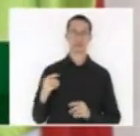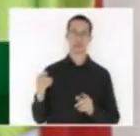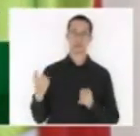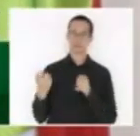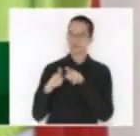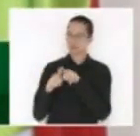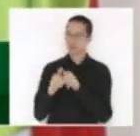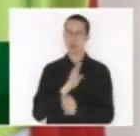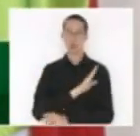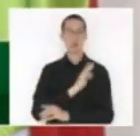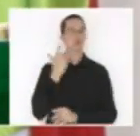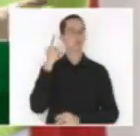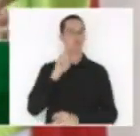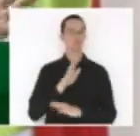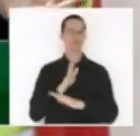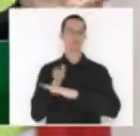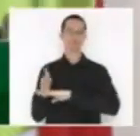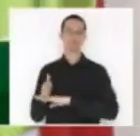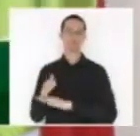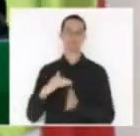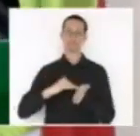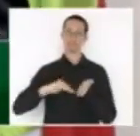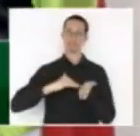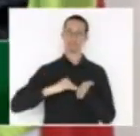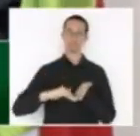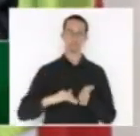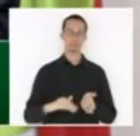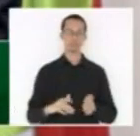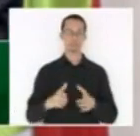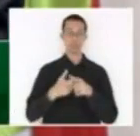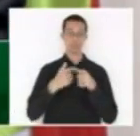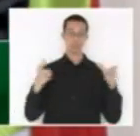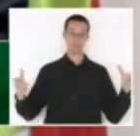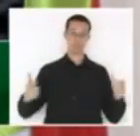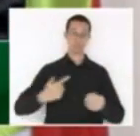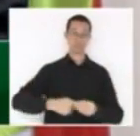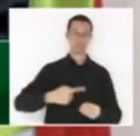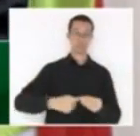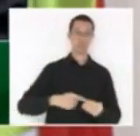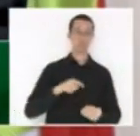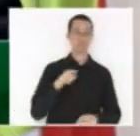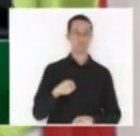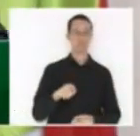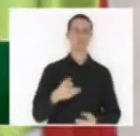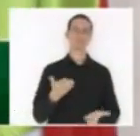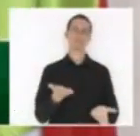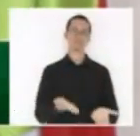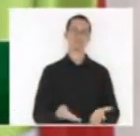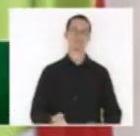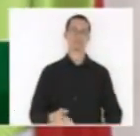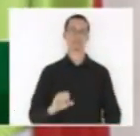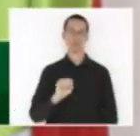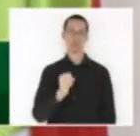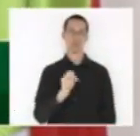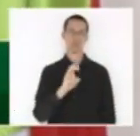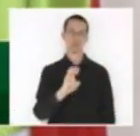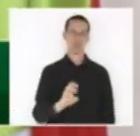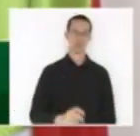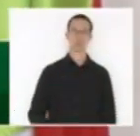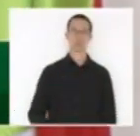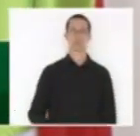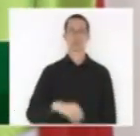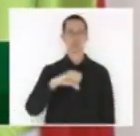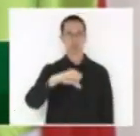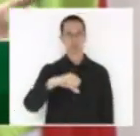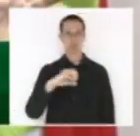SDR. E a maioria dos municípios grandes é isso aí, 85, 90